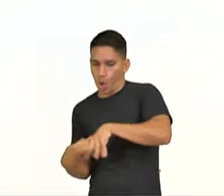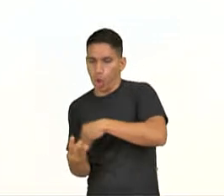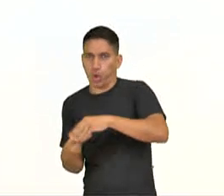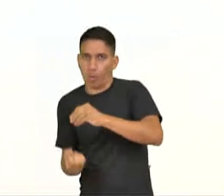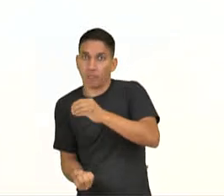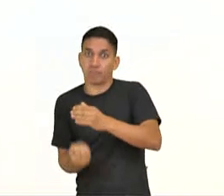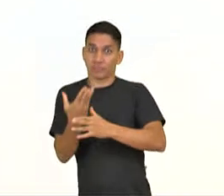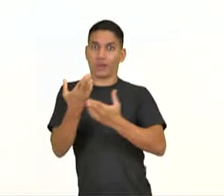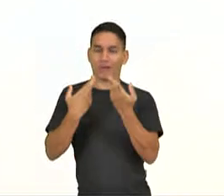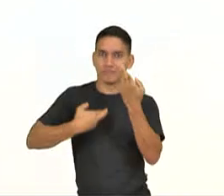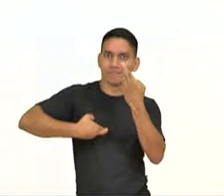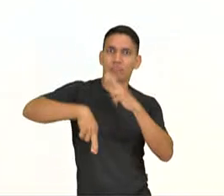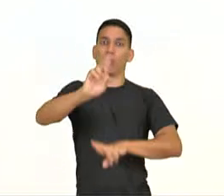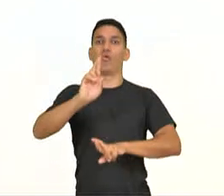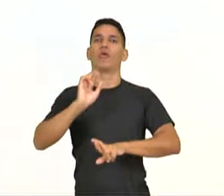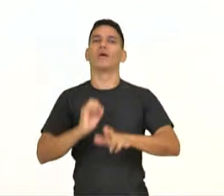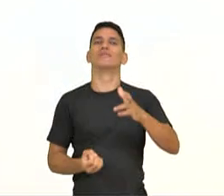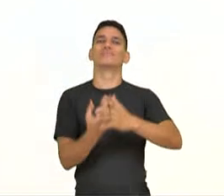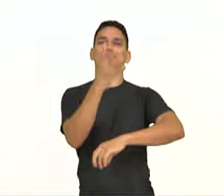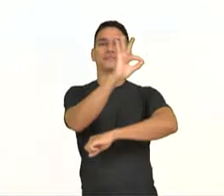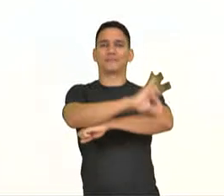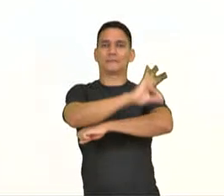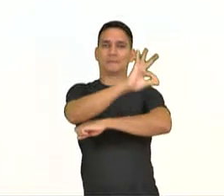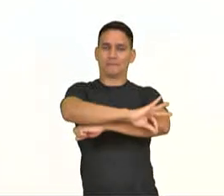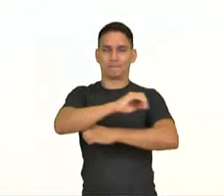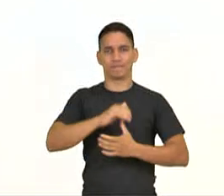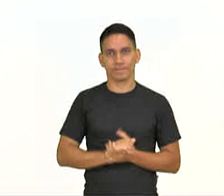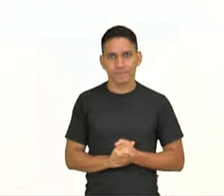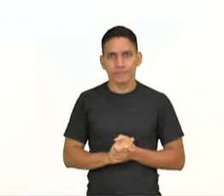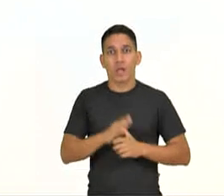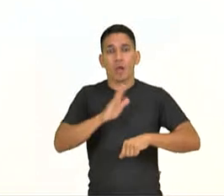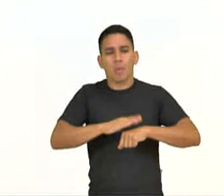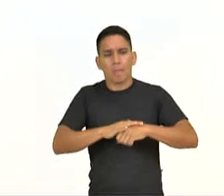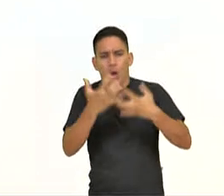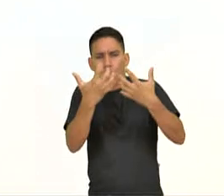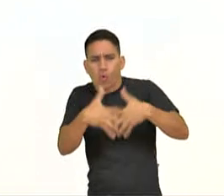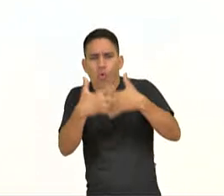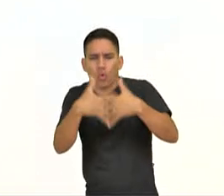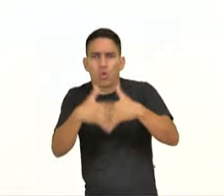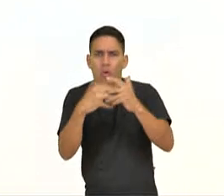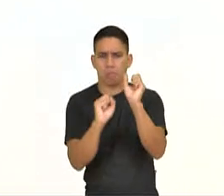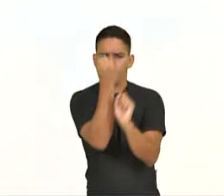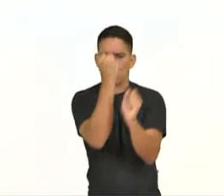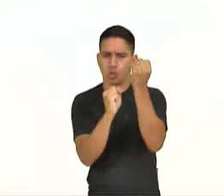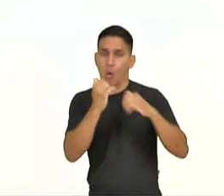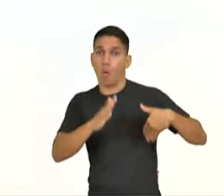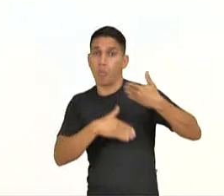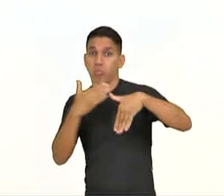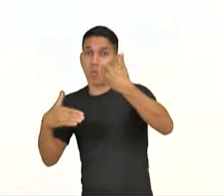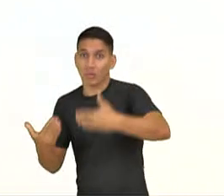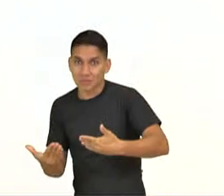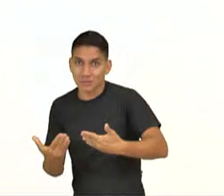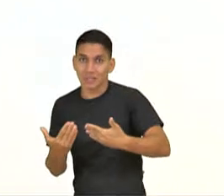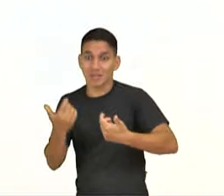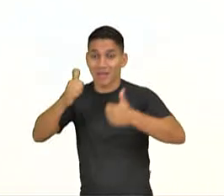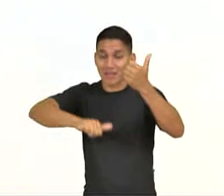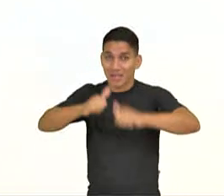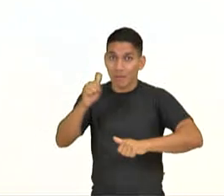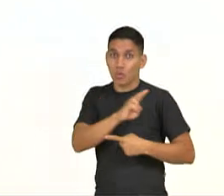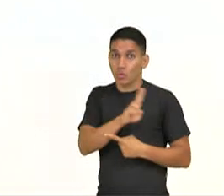químicas para chegar à formação do petróleo. No refino do petróleo, o processo químico usado chama-se